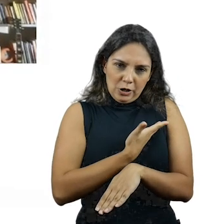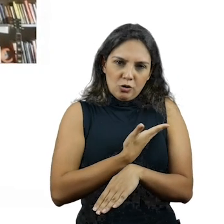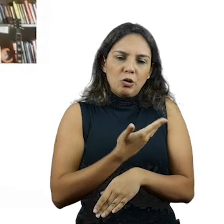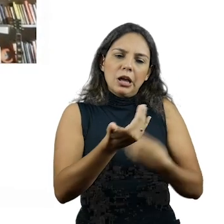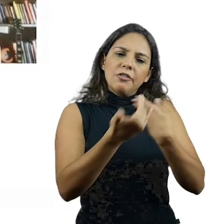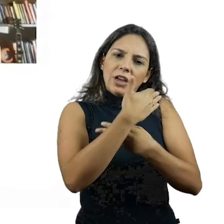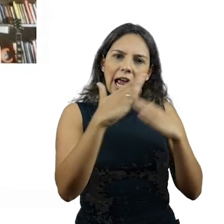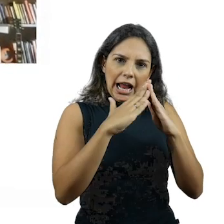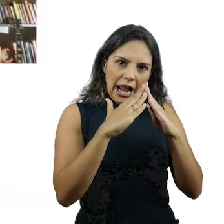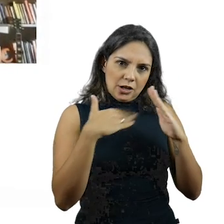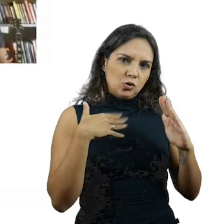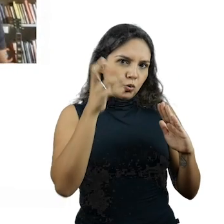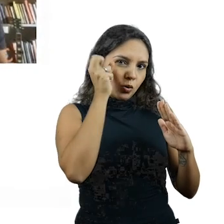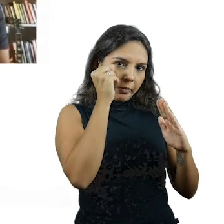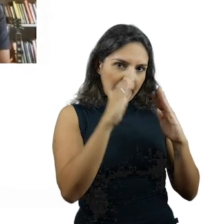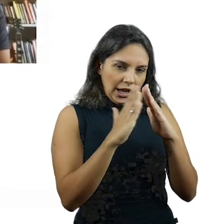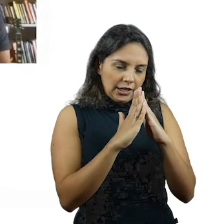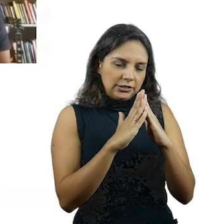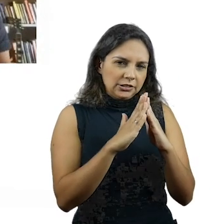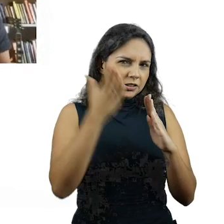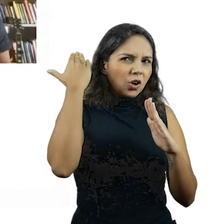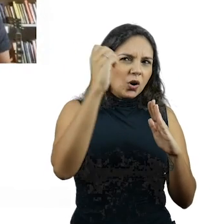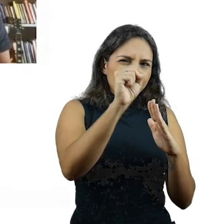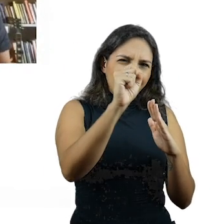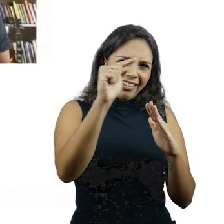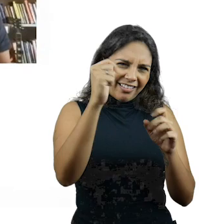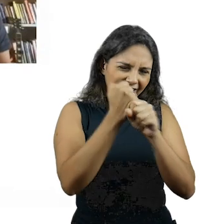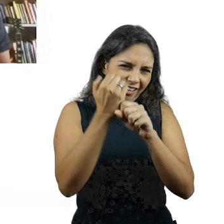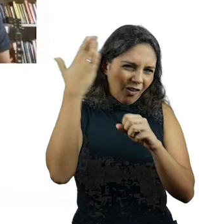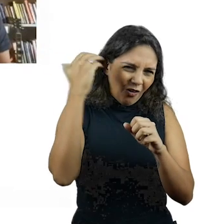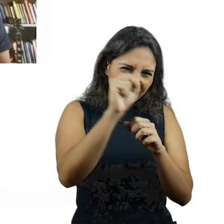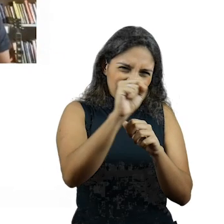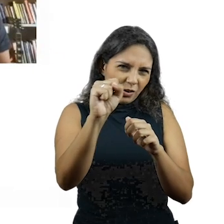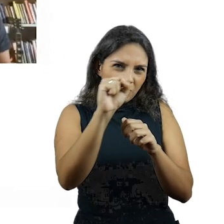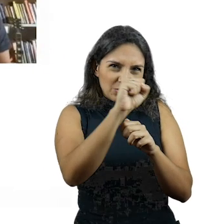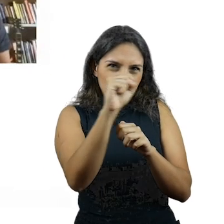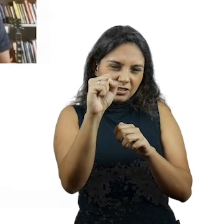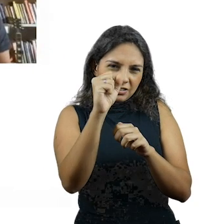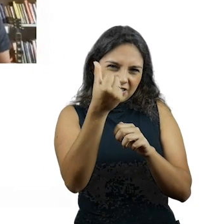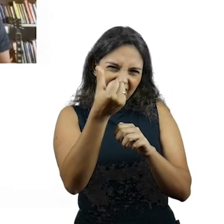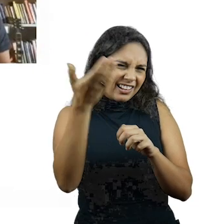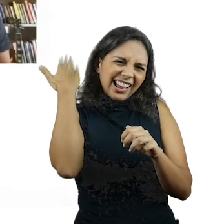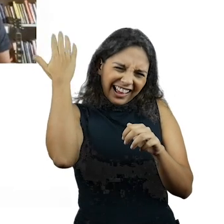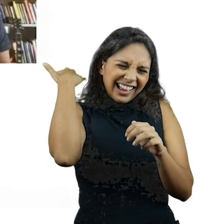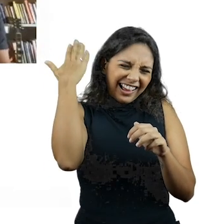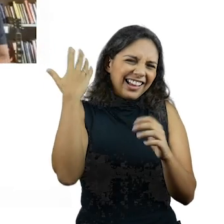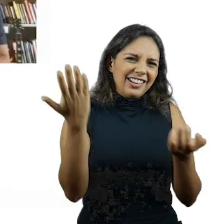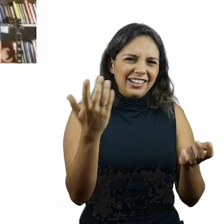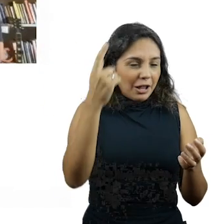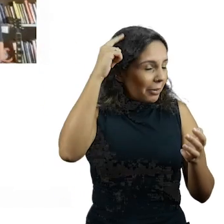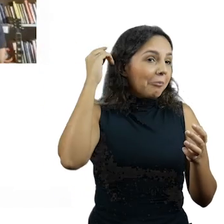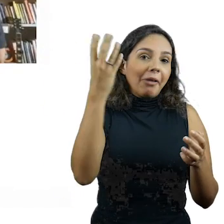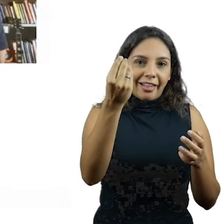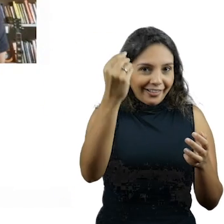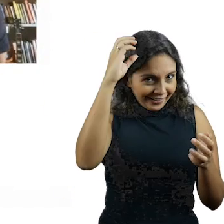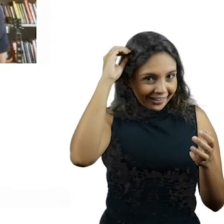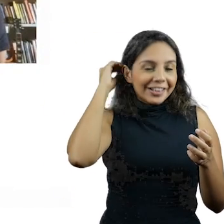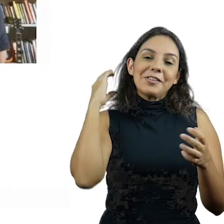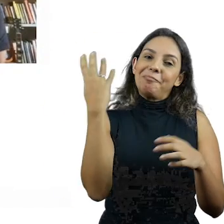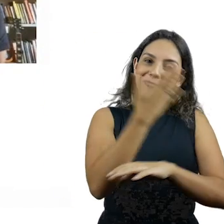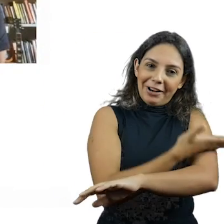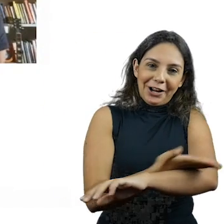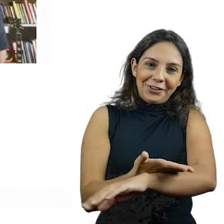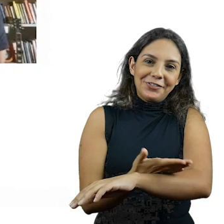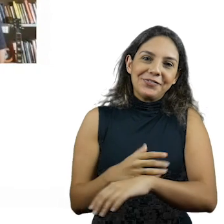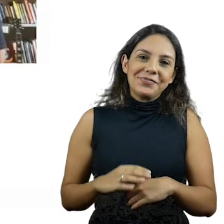hospedava lá em casa. Isso estou falando de 87, 88, 86, sujeito velho é foda aos cabelos brancos.